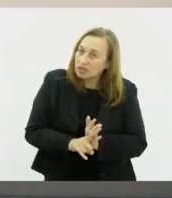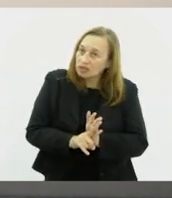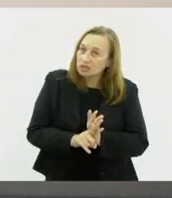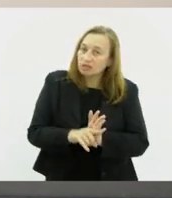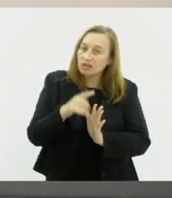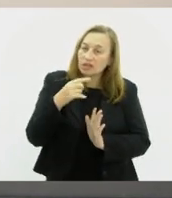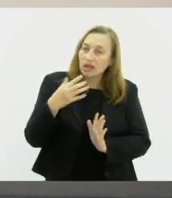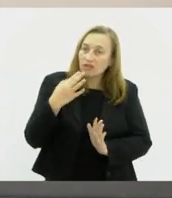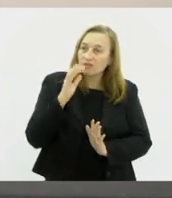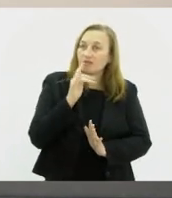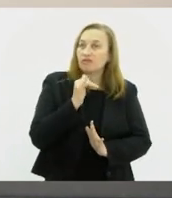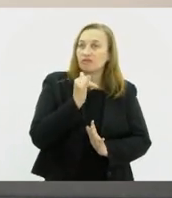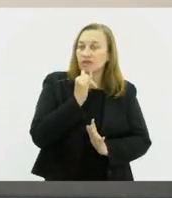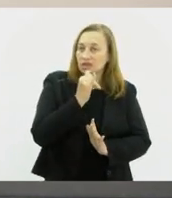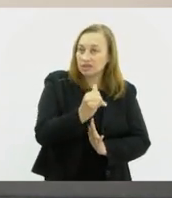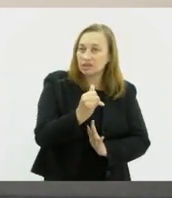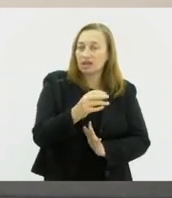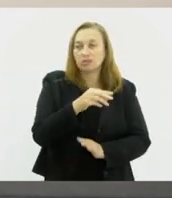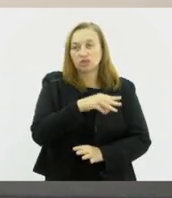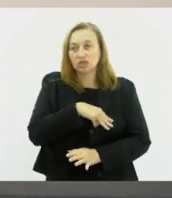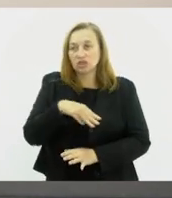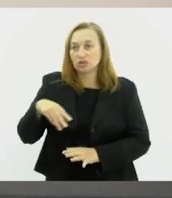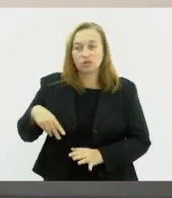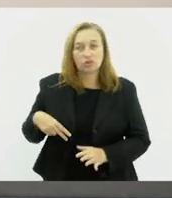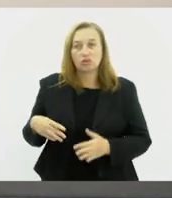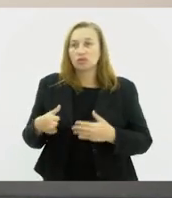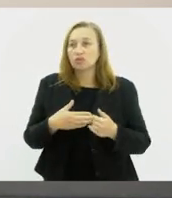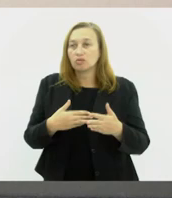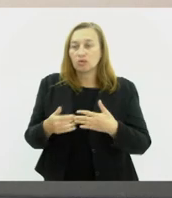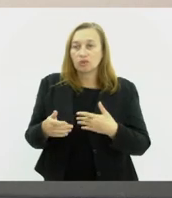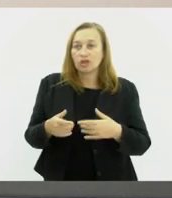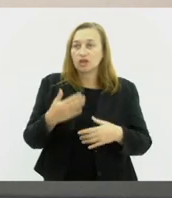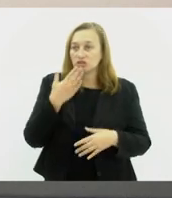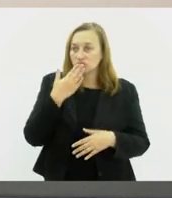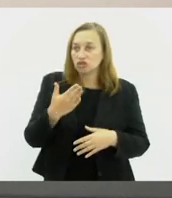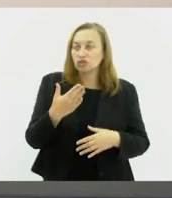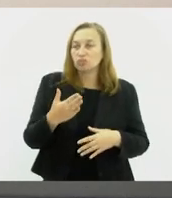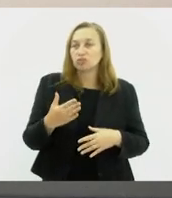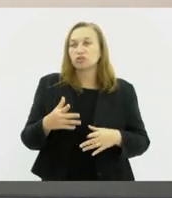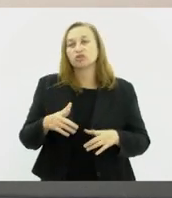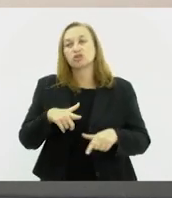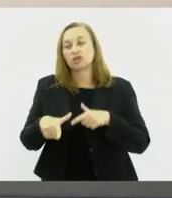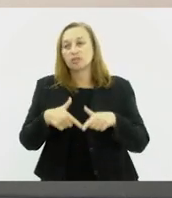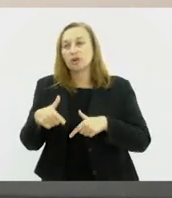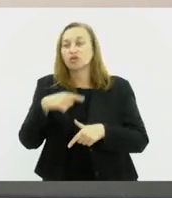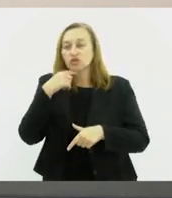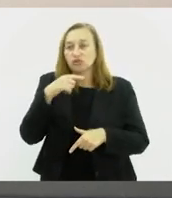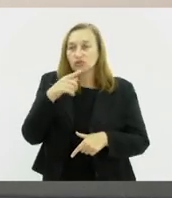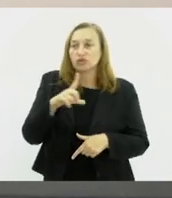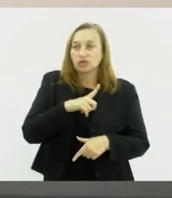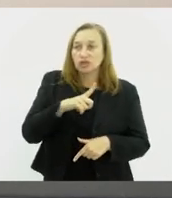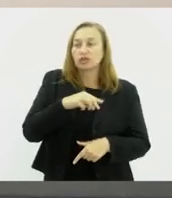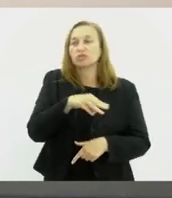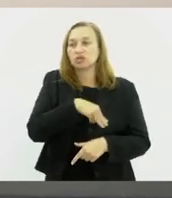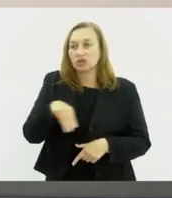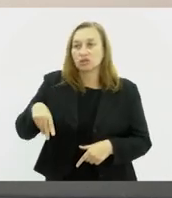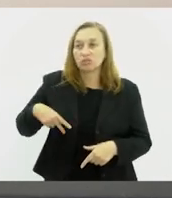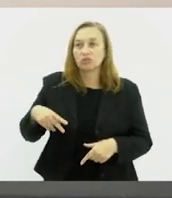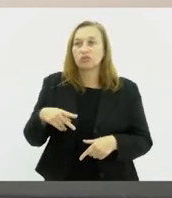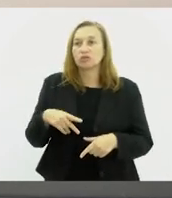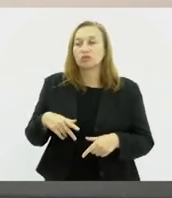contínua do Ministério Público qualquer tipo de ocorrência que gere alguma dúvida o Ministério Público nos argu de imediato Ele tem acesso imediatas